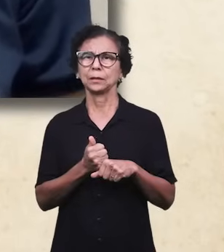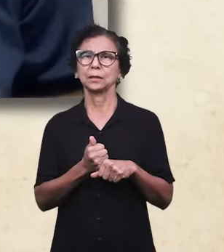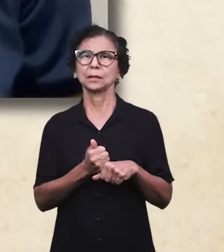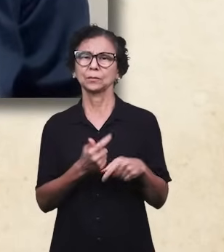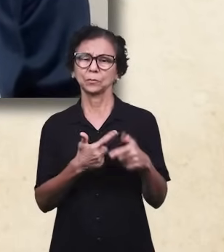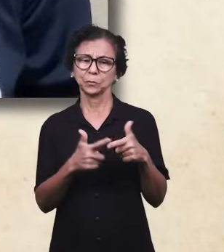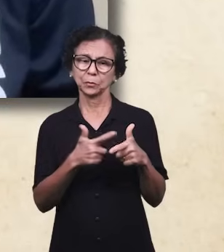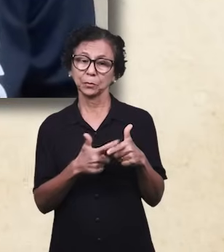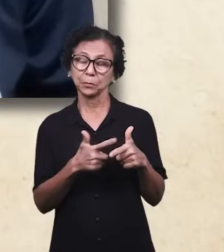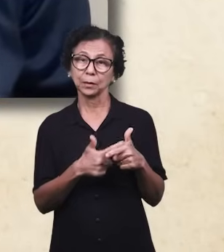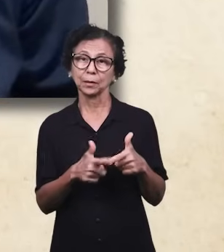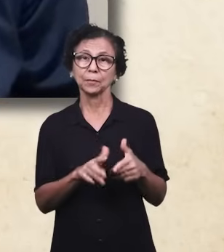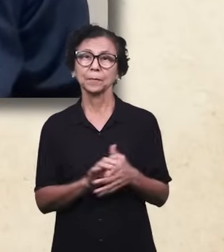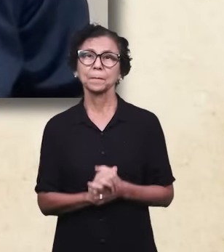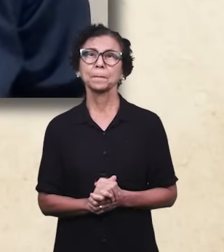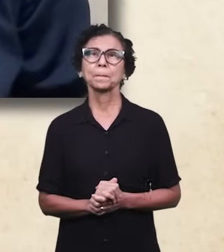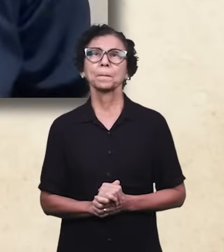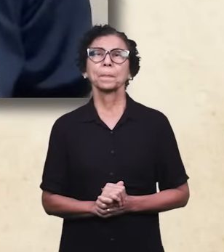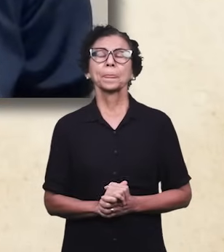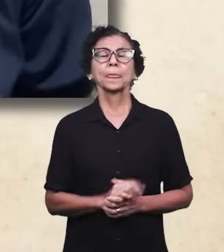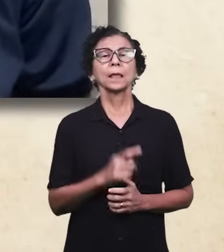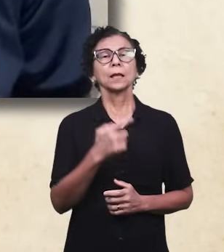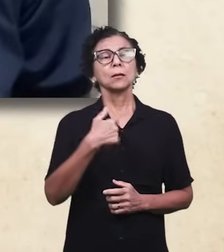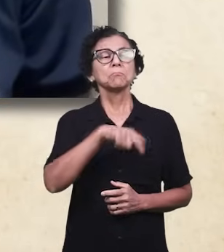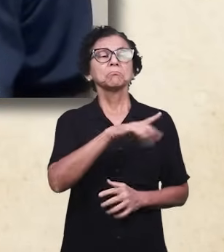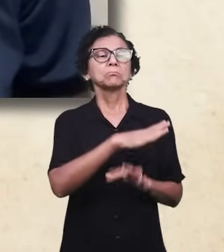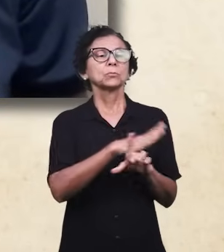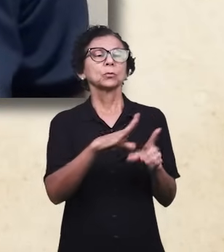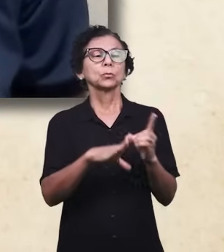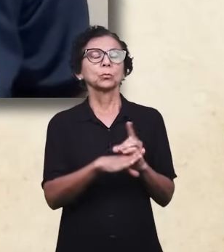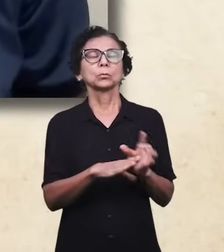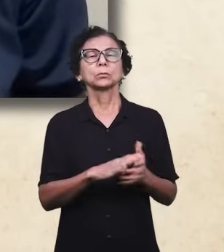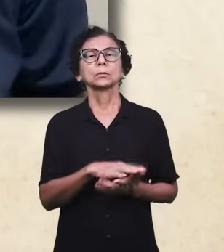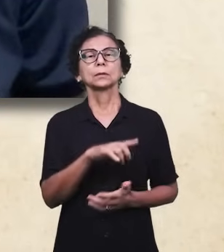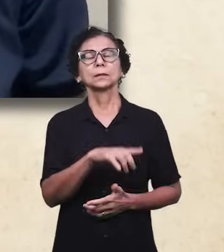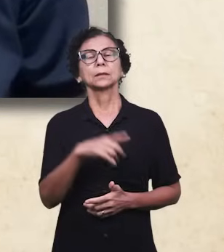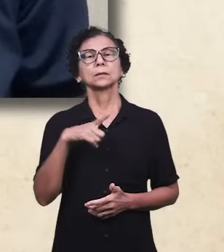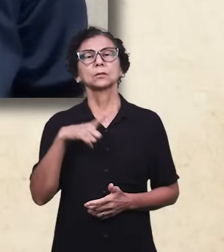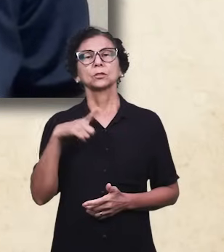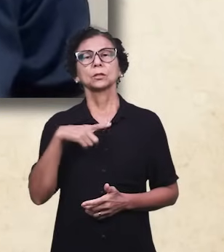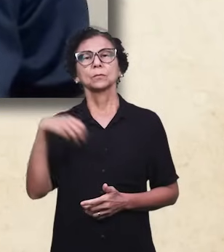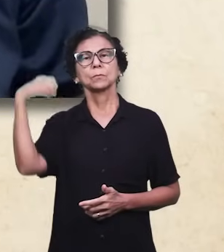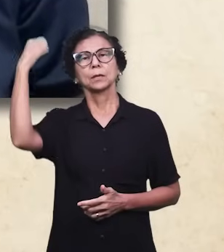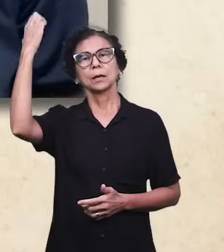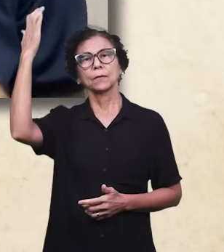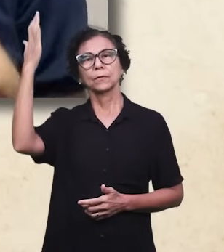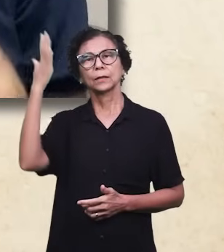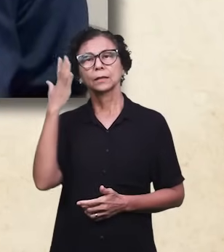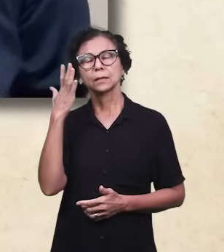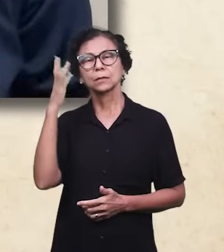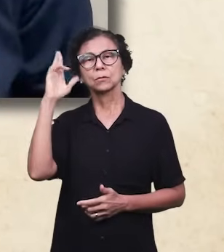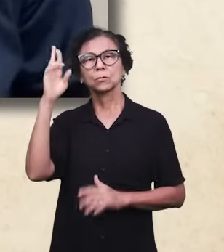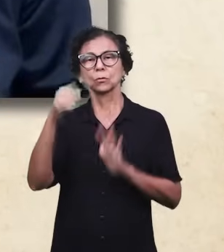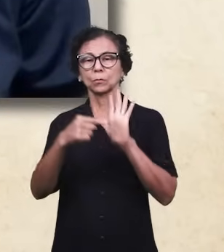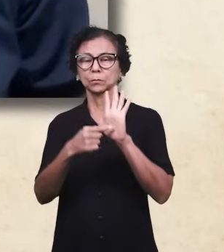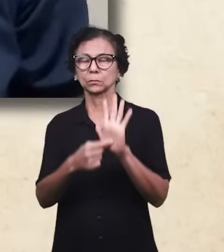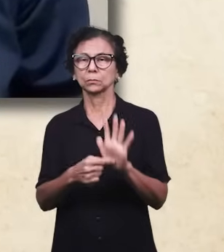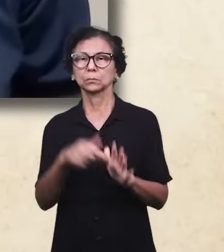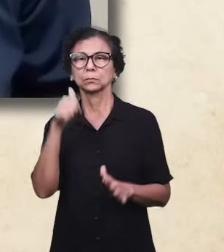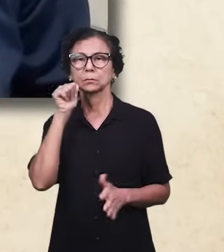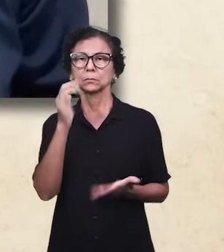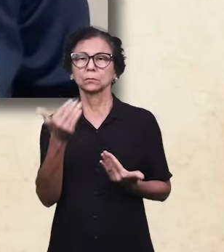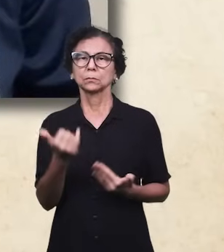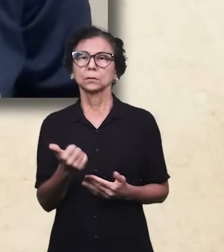né? E teve uma revelação naquele culto, que tinha uma jovem que estava com problemas sérios de